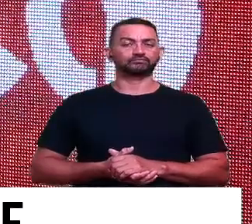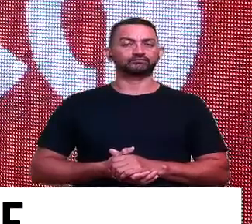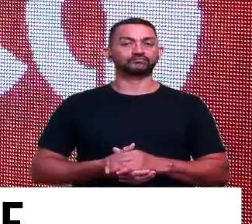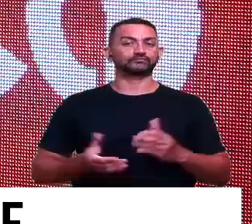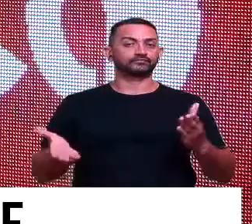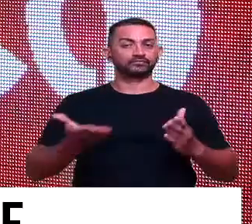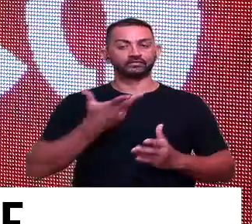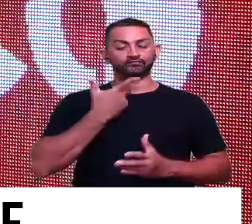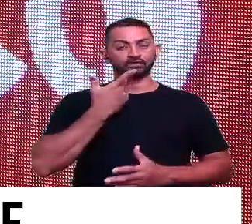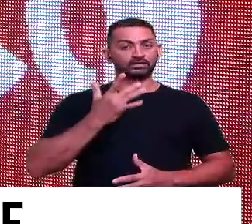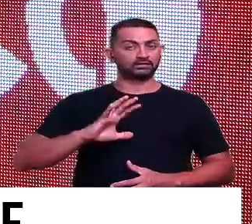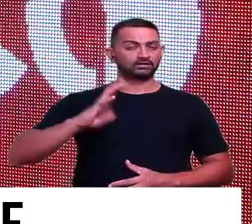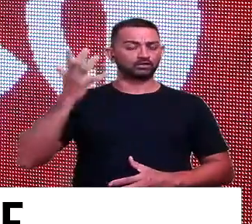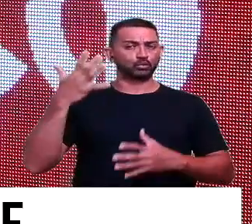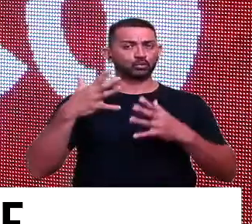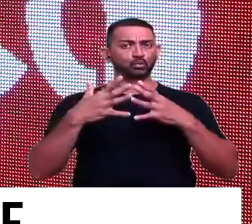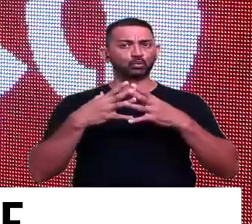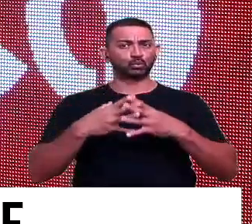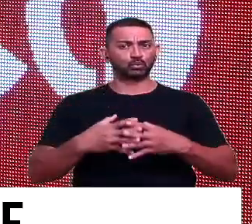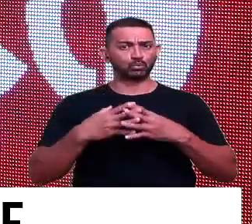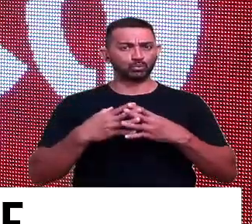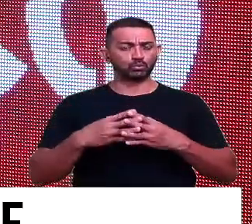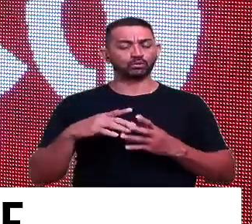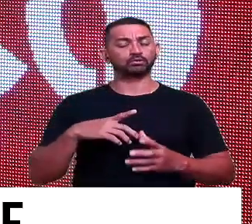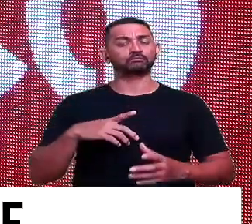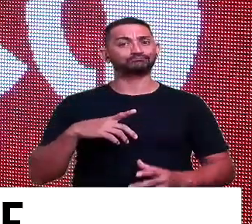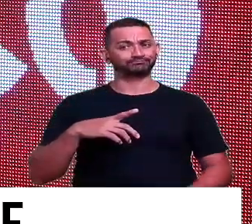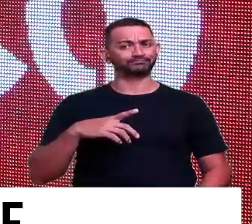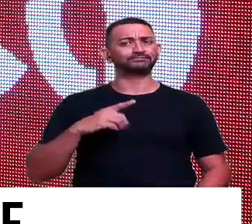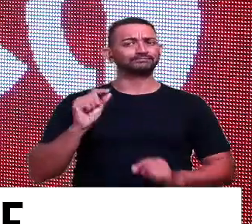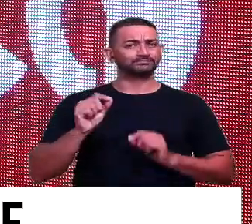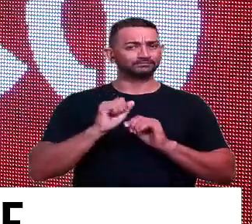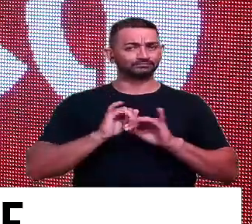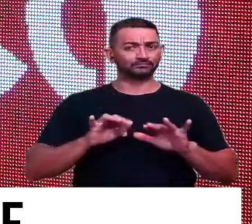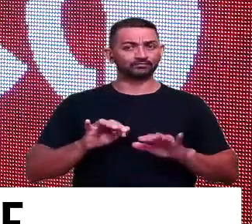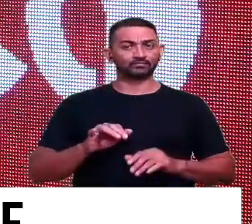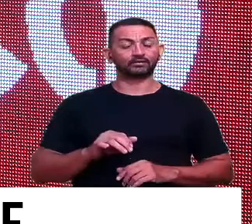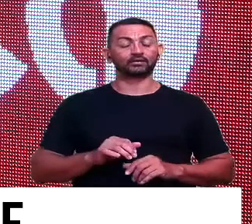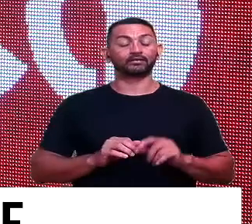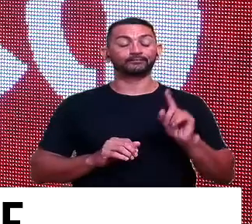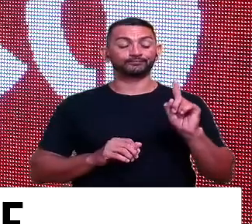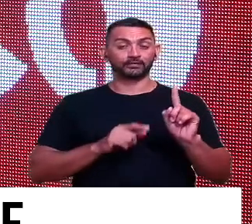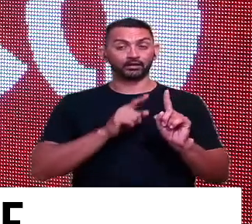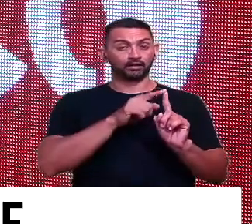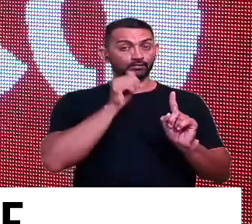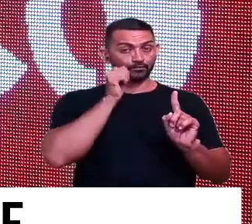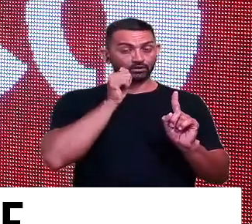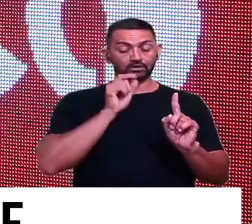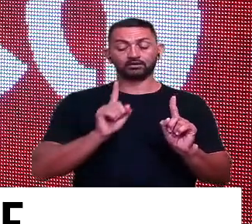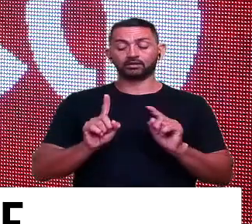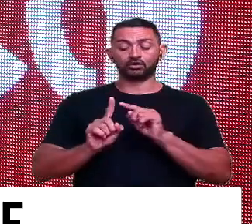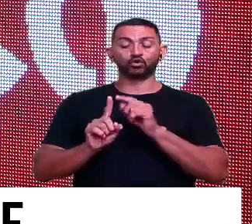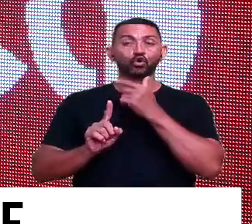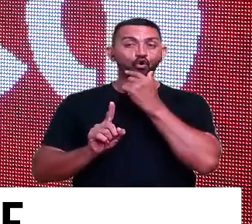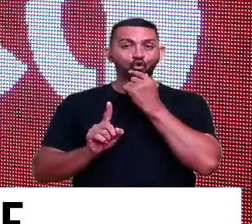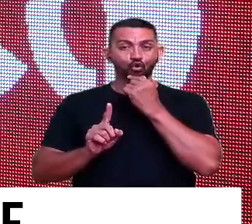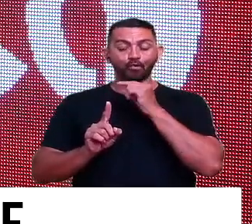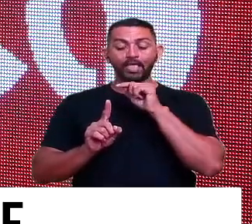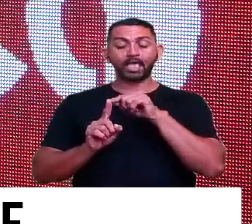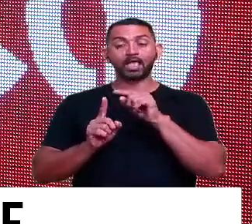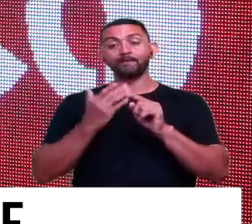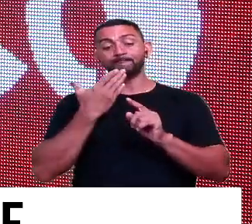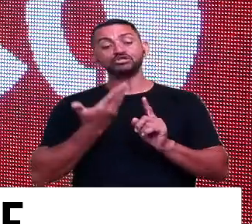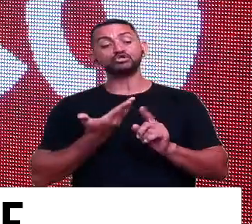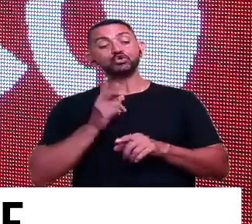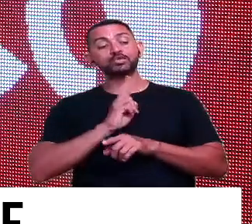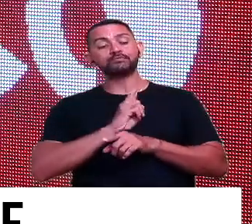e agora a gente fala de um caso daqueles confusos mas está dando o que falar o irmão pediu a moto da irmã emprestada